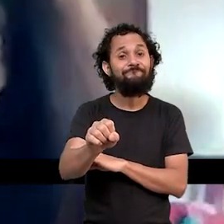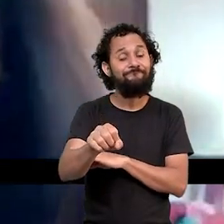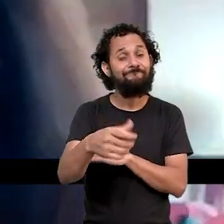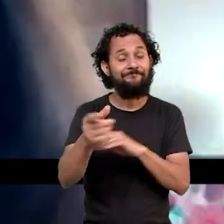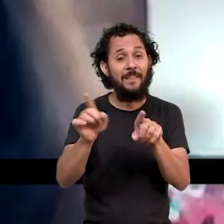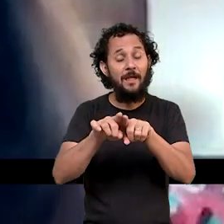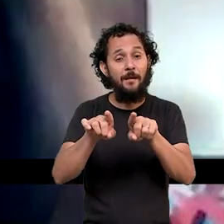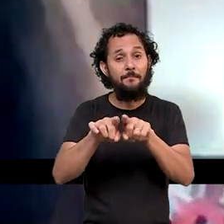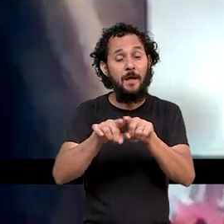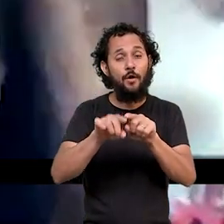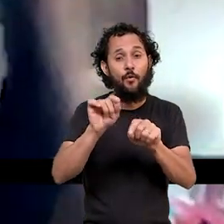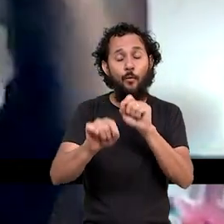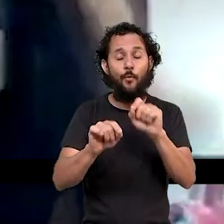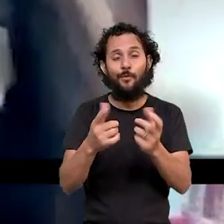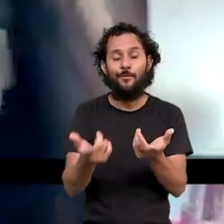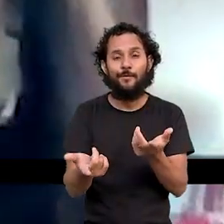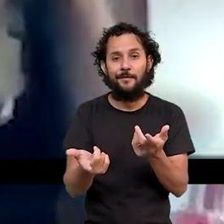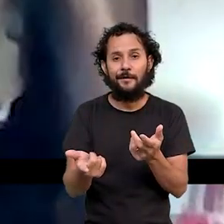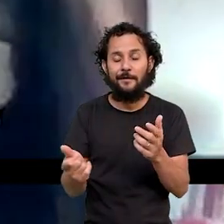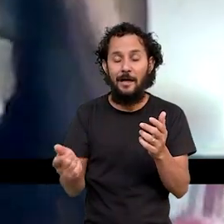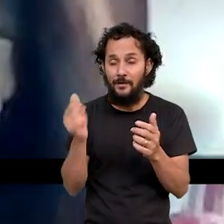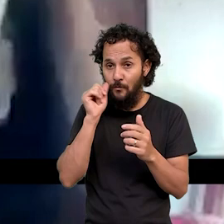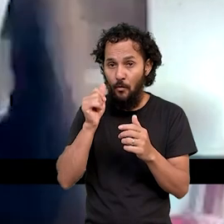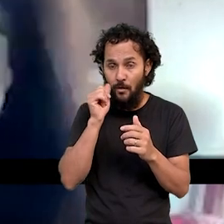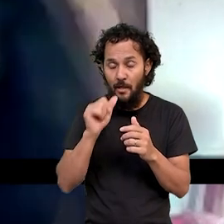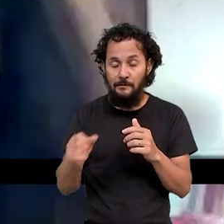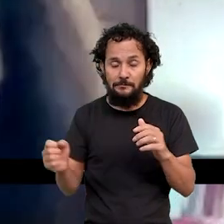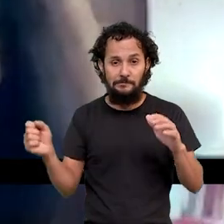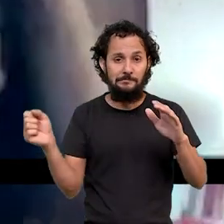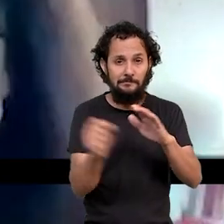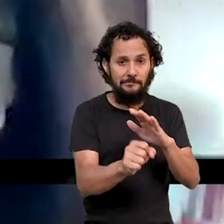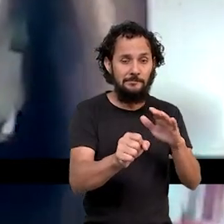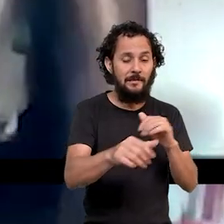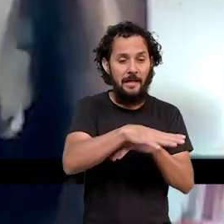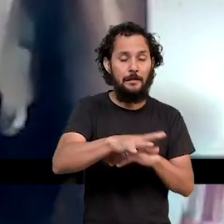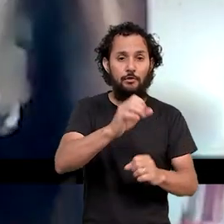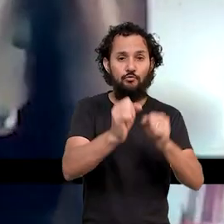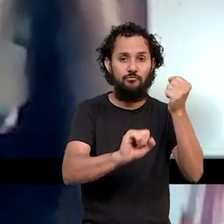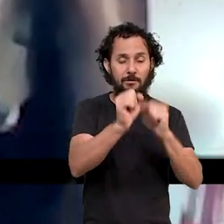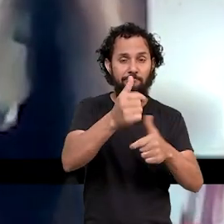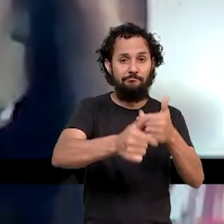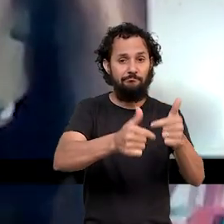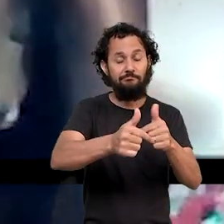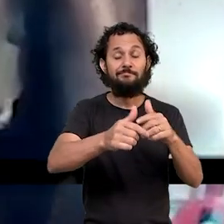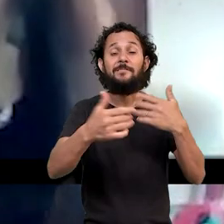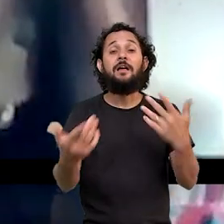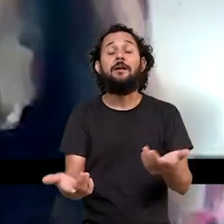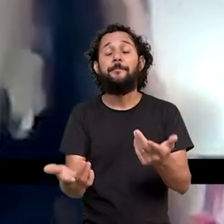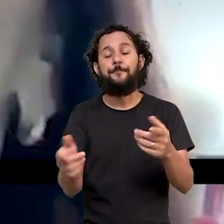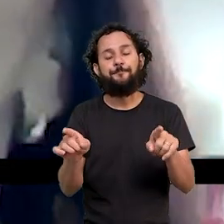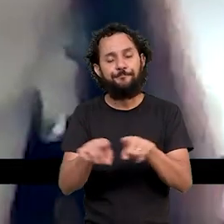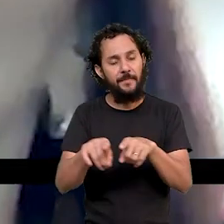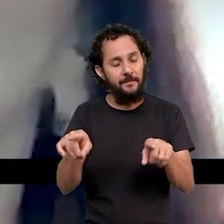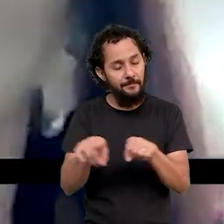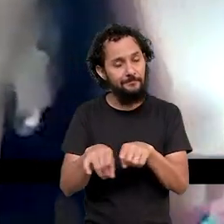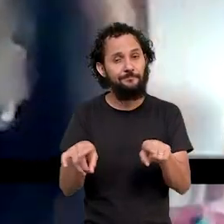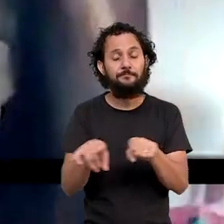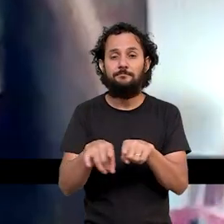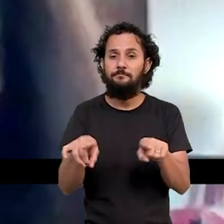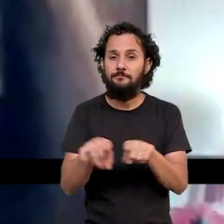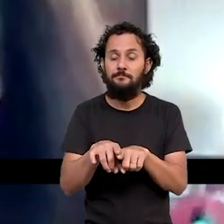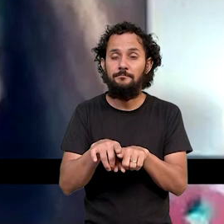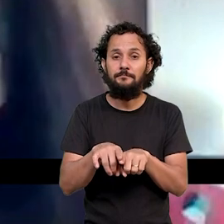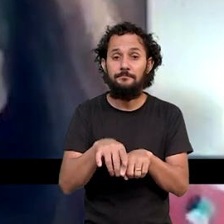ter um período em que há uma inserção das mulheres aí nesse contexto industrial e,